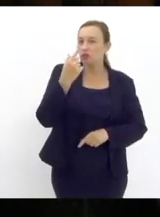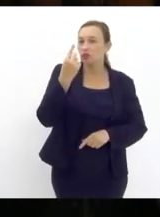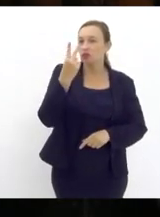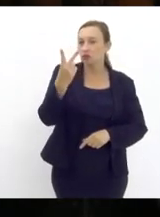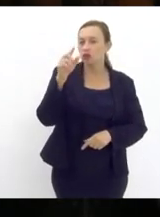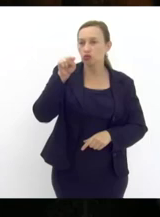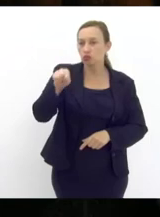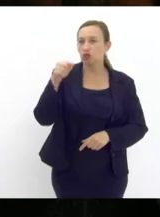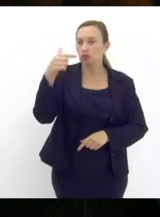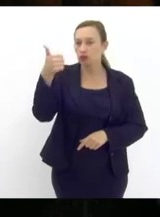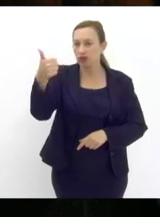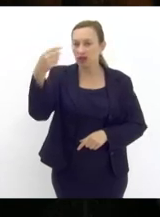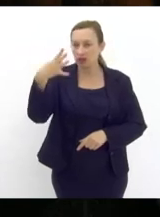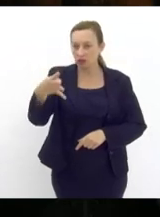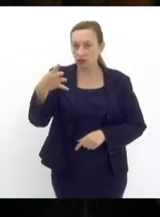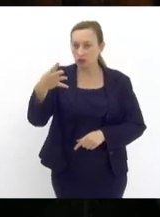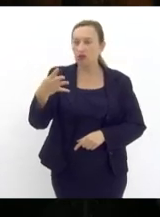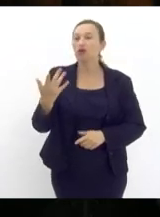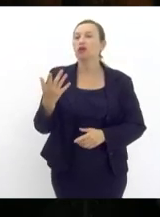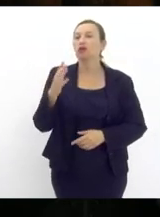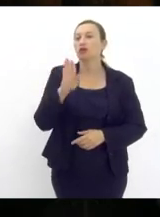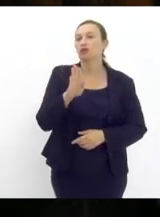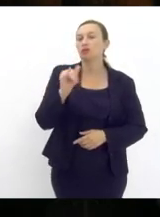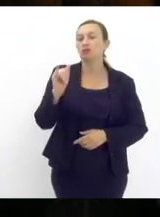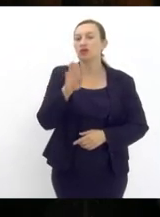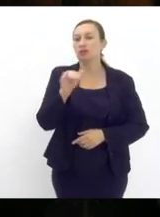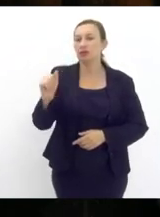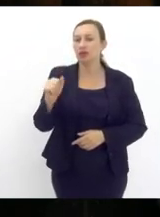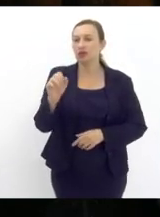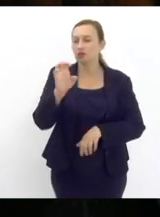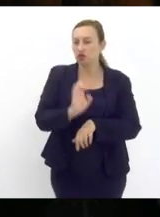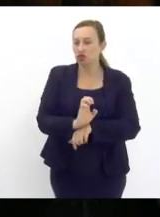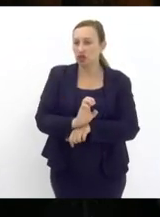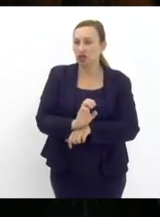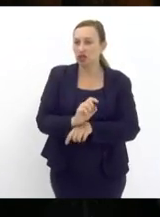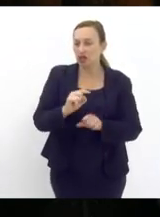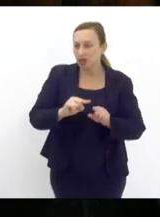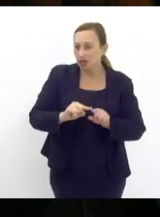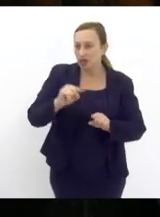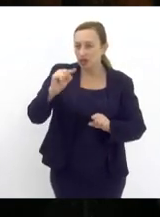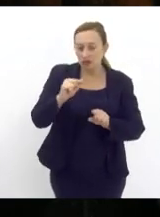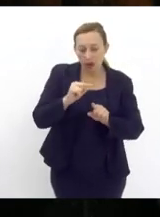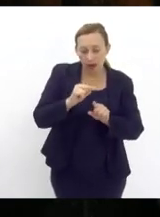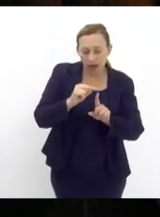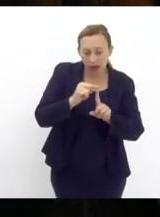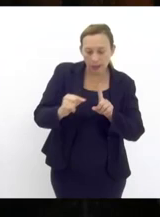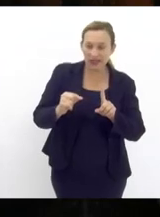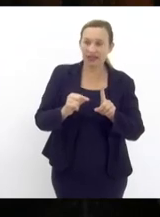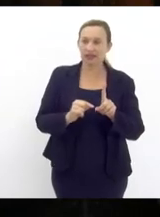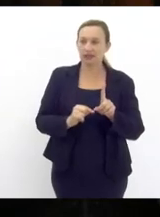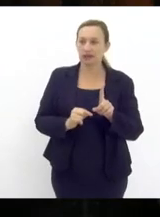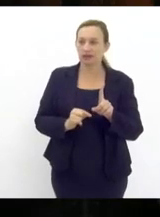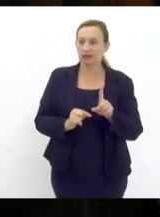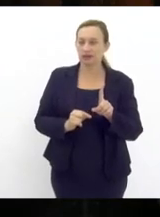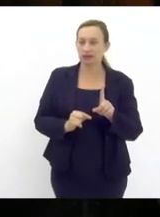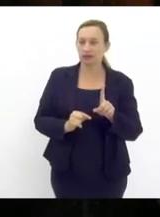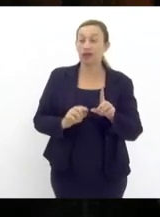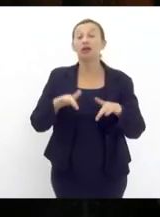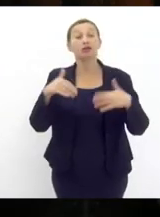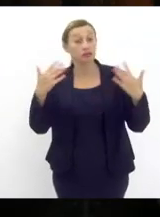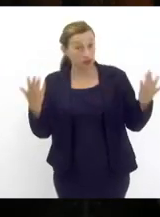e o PIB do Estado cresceu a metade então